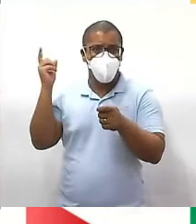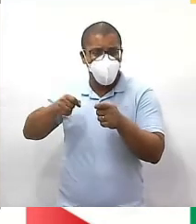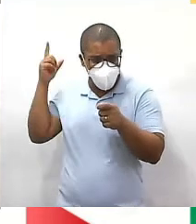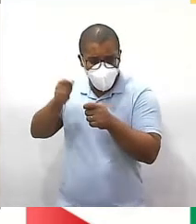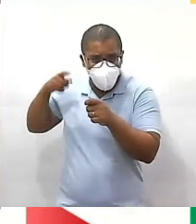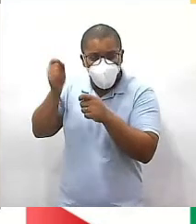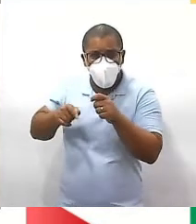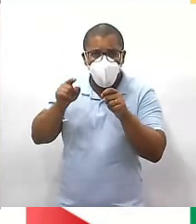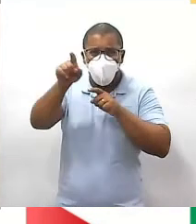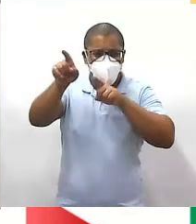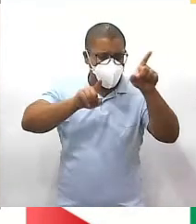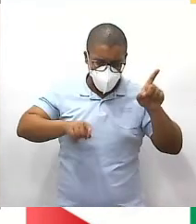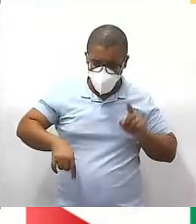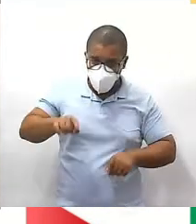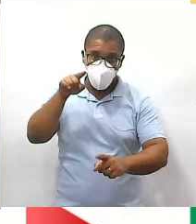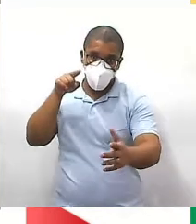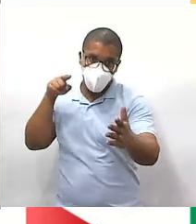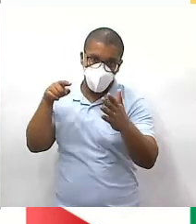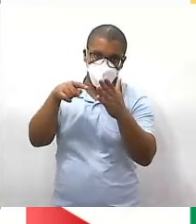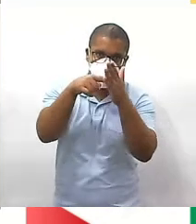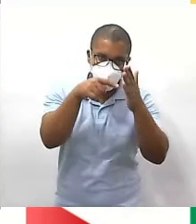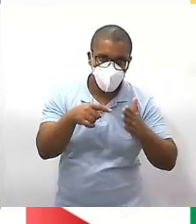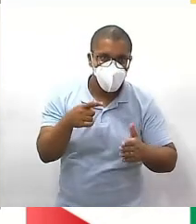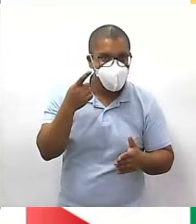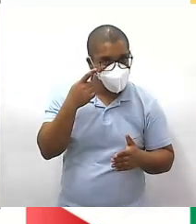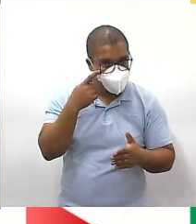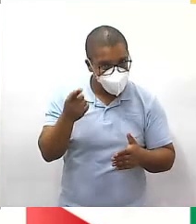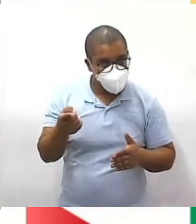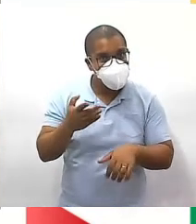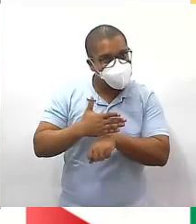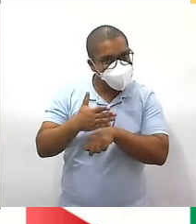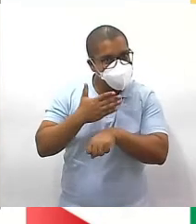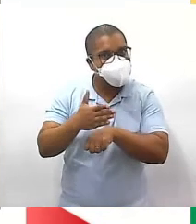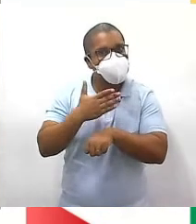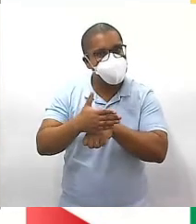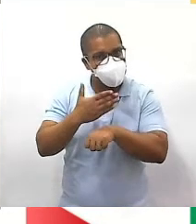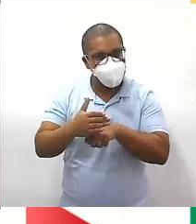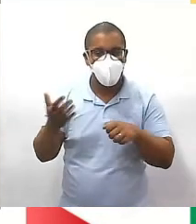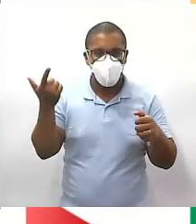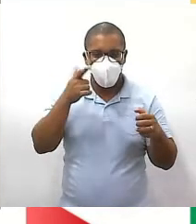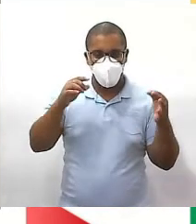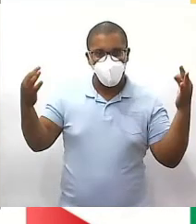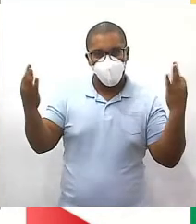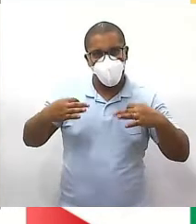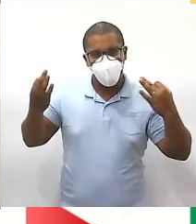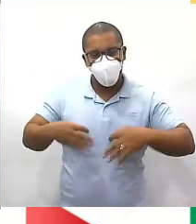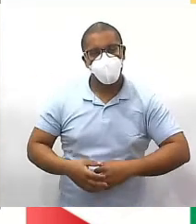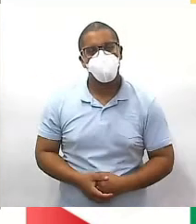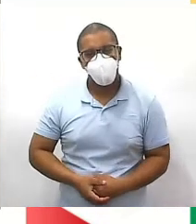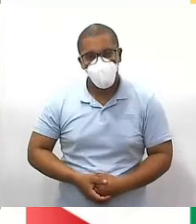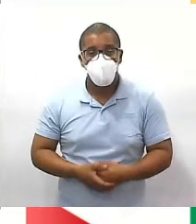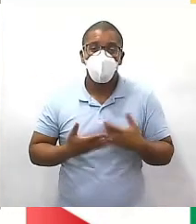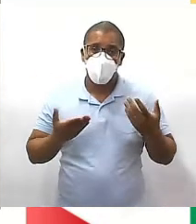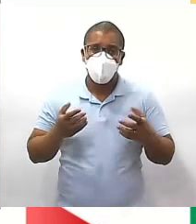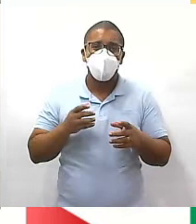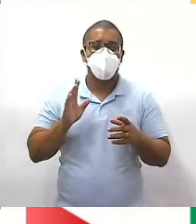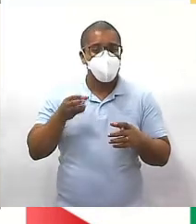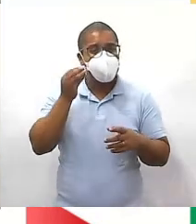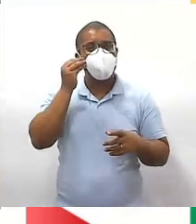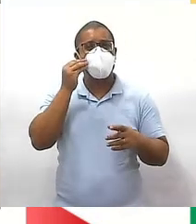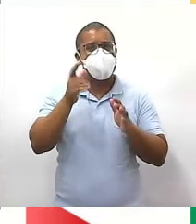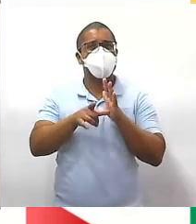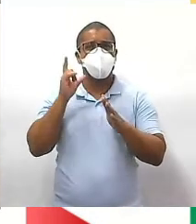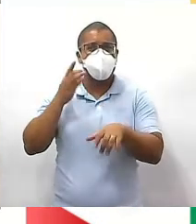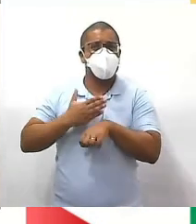para o seu pai dizer isso aí, ó. Eu falei, a prática leva à perfeição. Exatamente, ele não está errado. Depois de muita